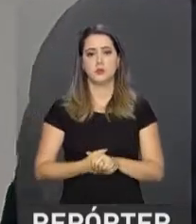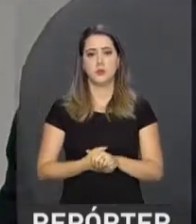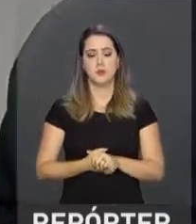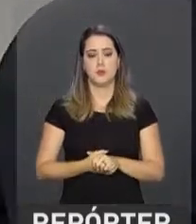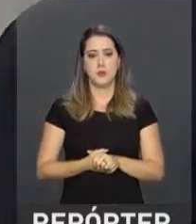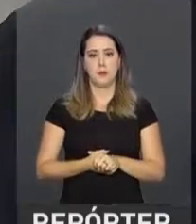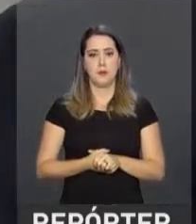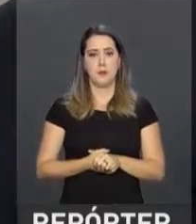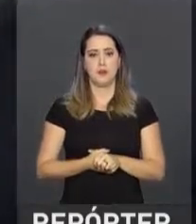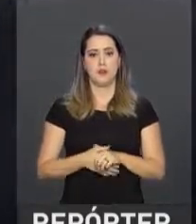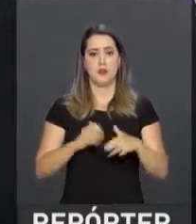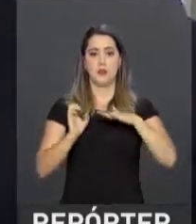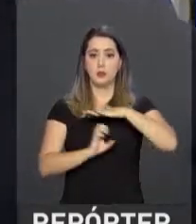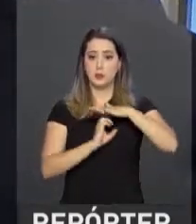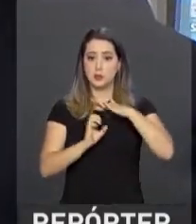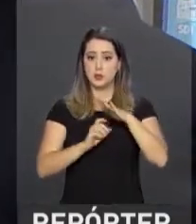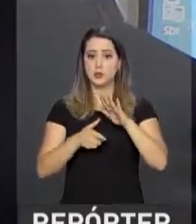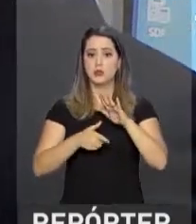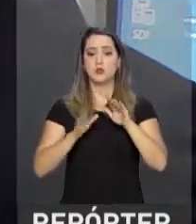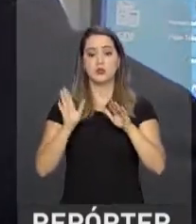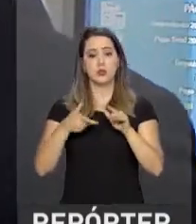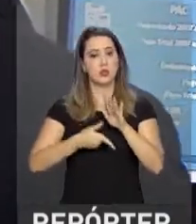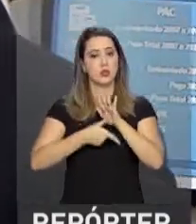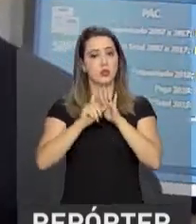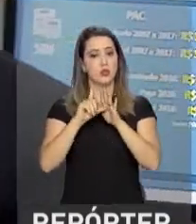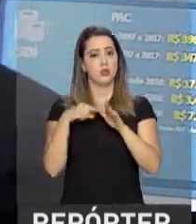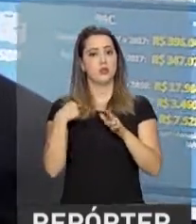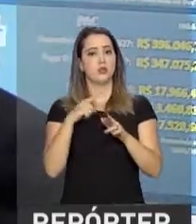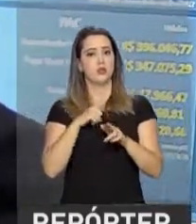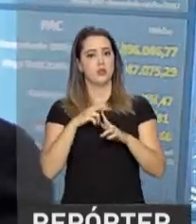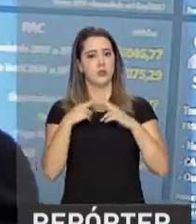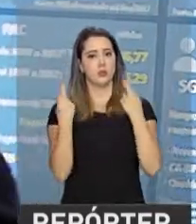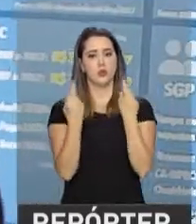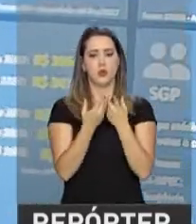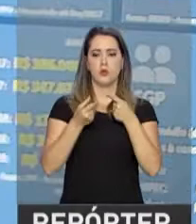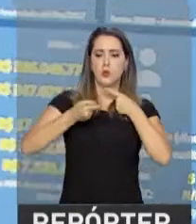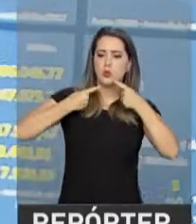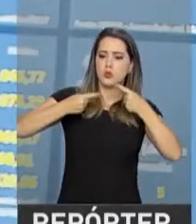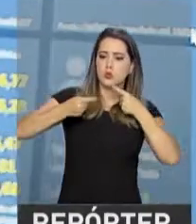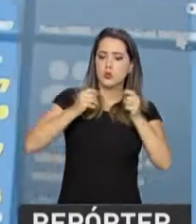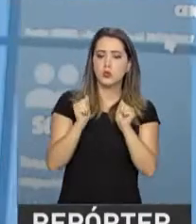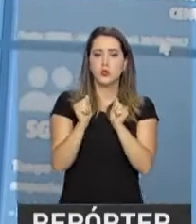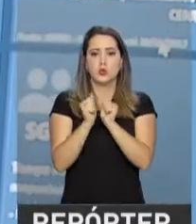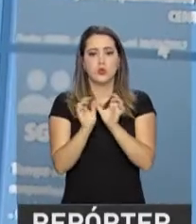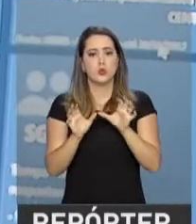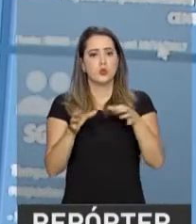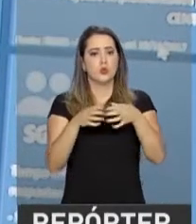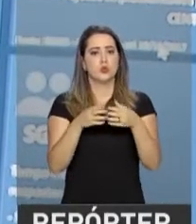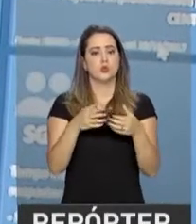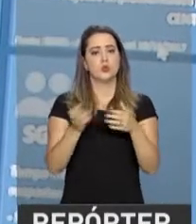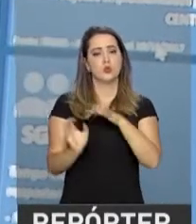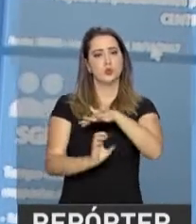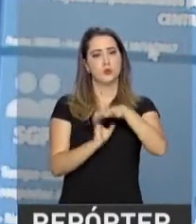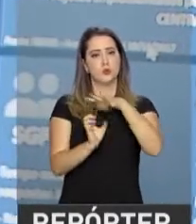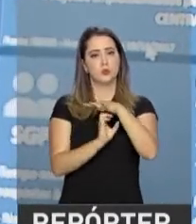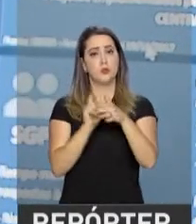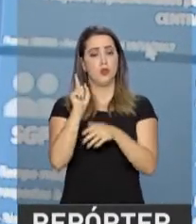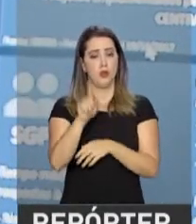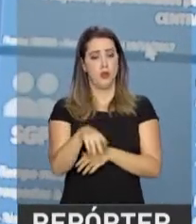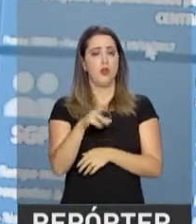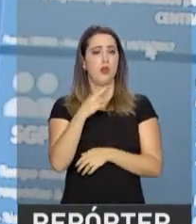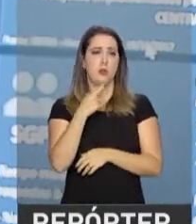empresas já participaram de uma audiência pública nós tivemos um momento de diálogo com o mercado é uma solução já